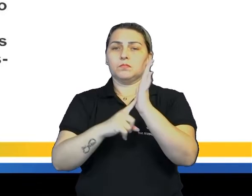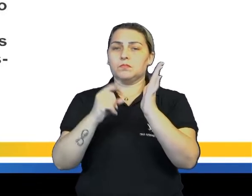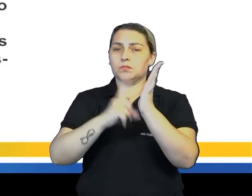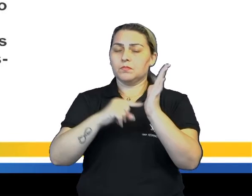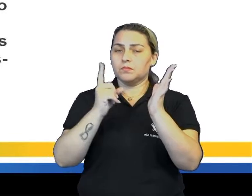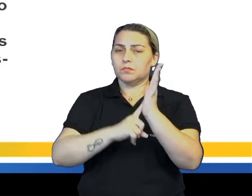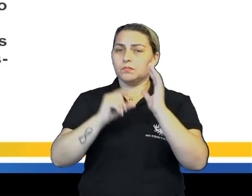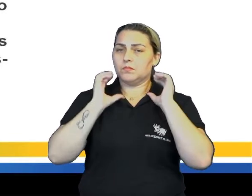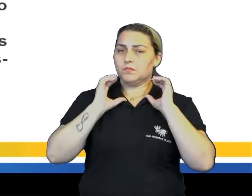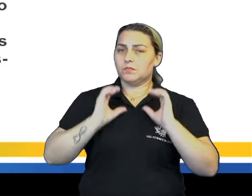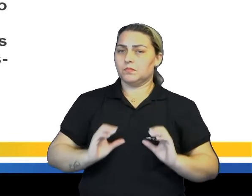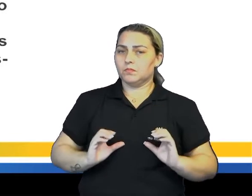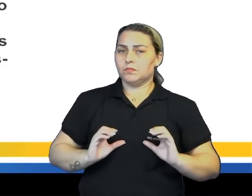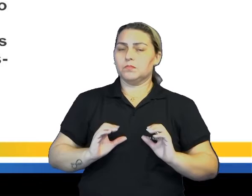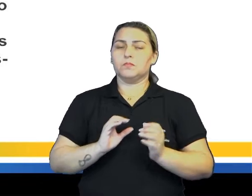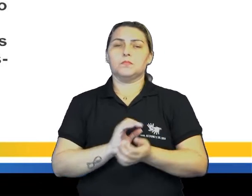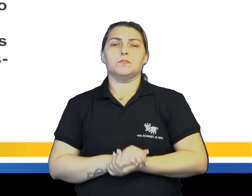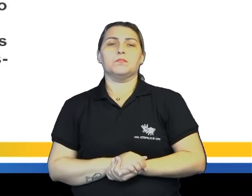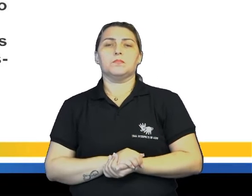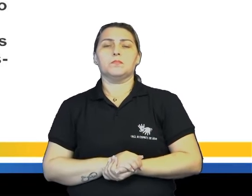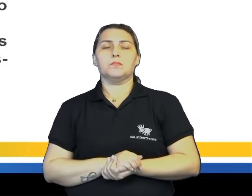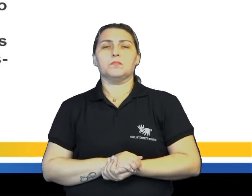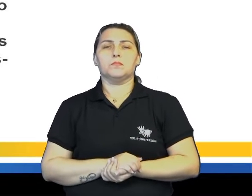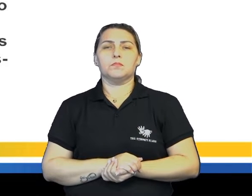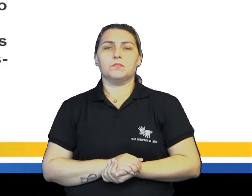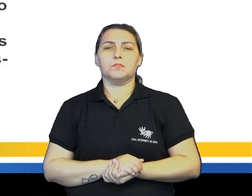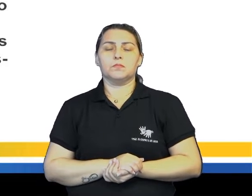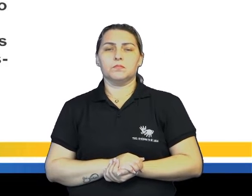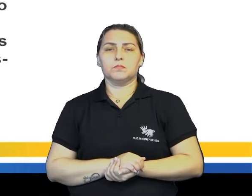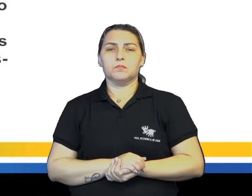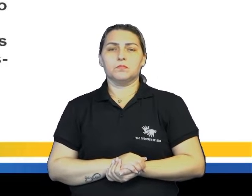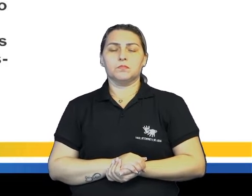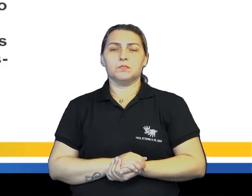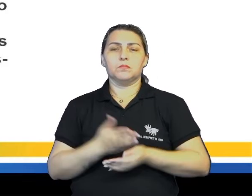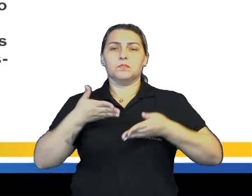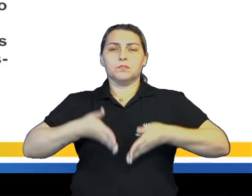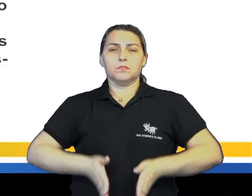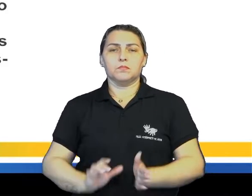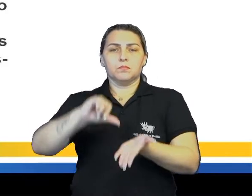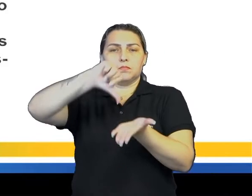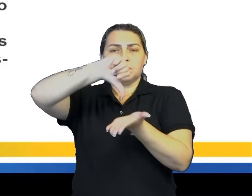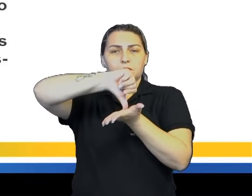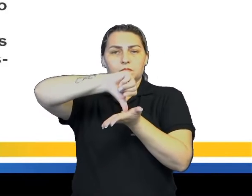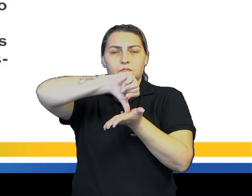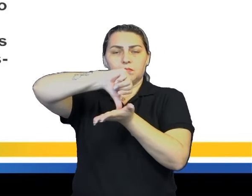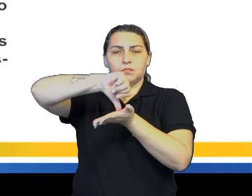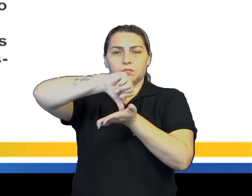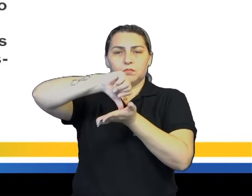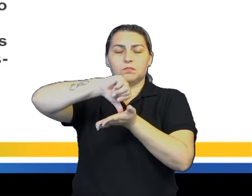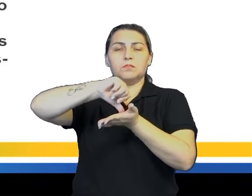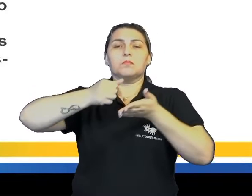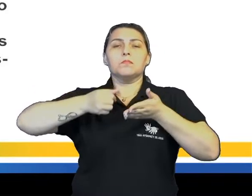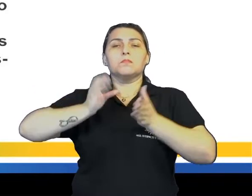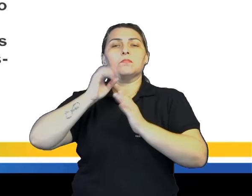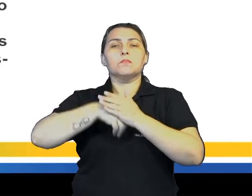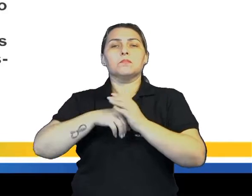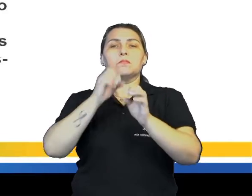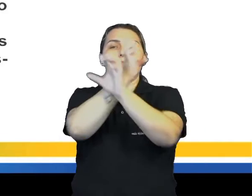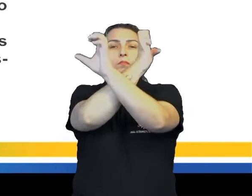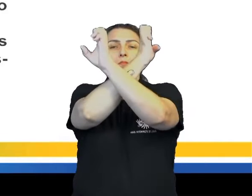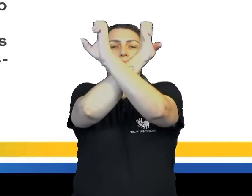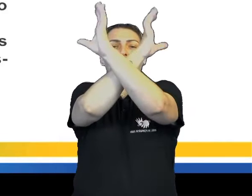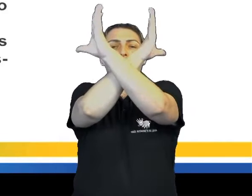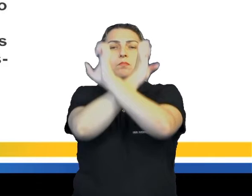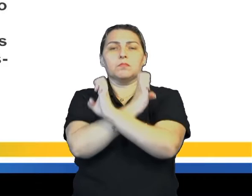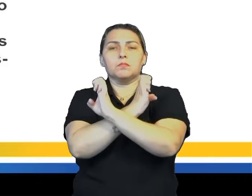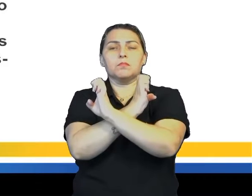ser cidadão nessa poli primitiva era o homem ateniense que nascesse dentro de Atenas, dentro de Esparta, dentro de Corinto, dentro